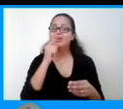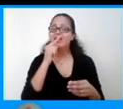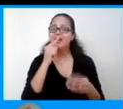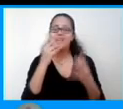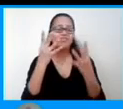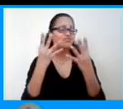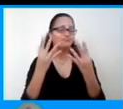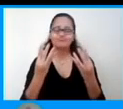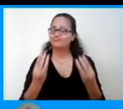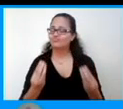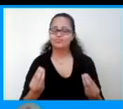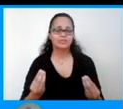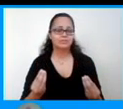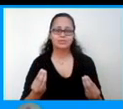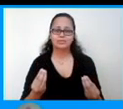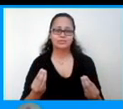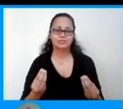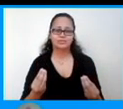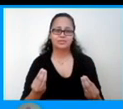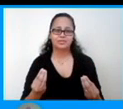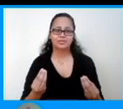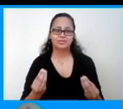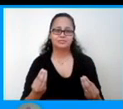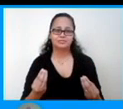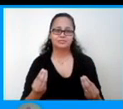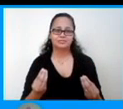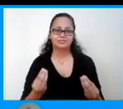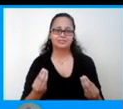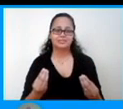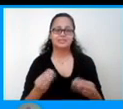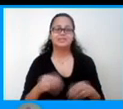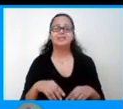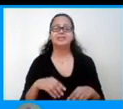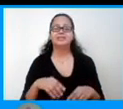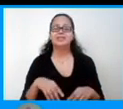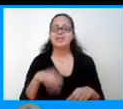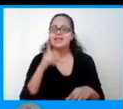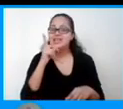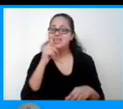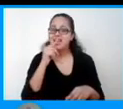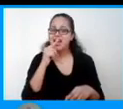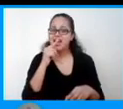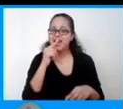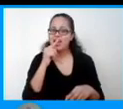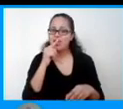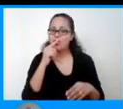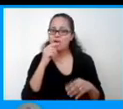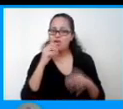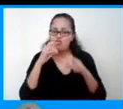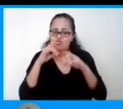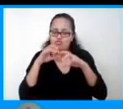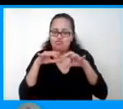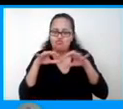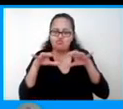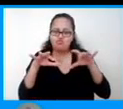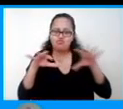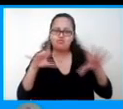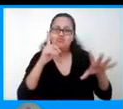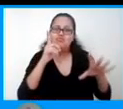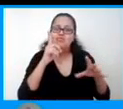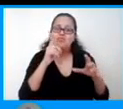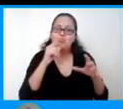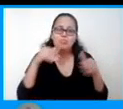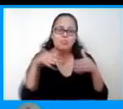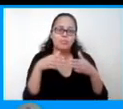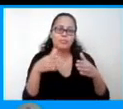né? Porque é um cimento que está ali, é um asfalto. E essa quantidade de água ela acaba correndo para os rios, né, já que ela não é absorvida